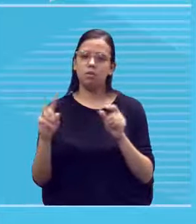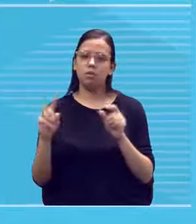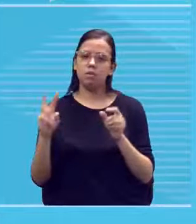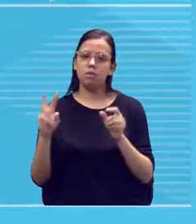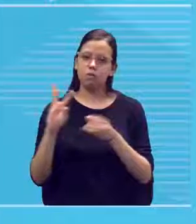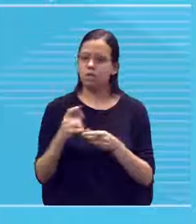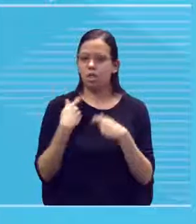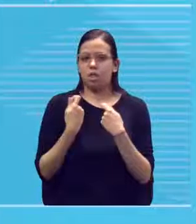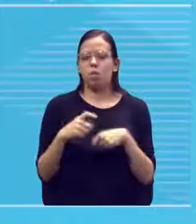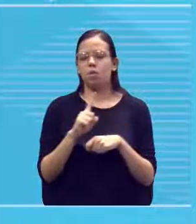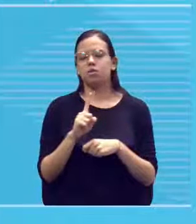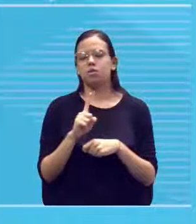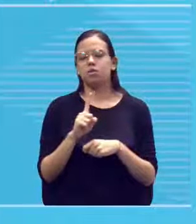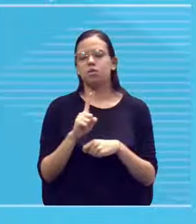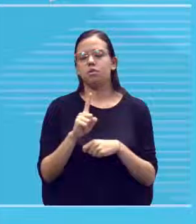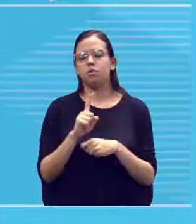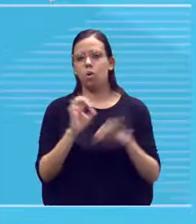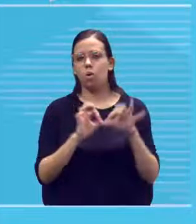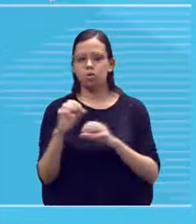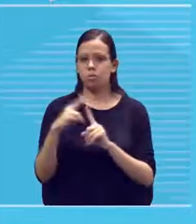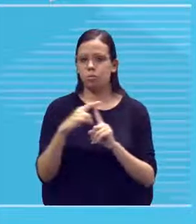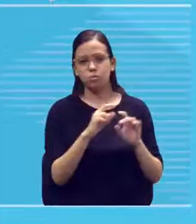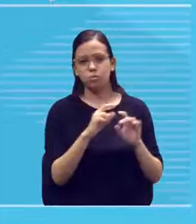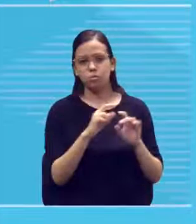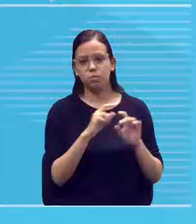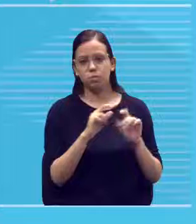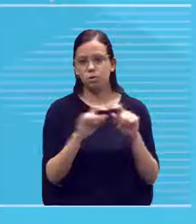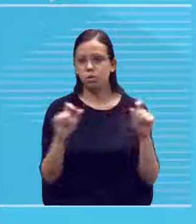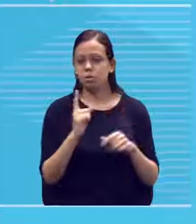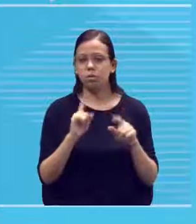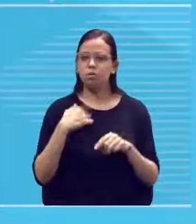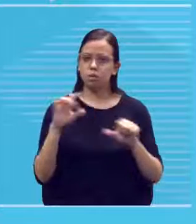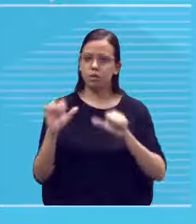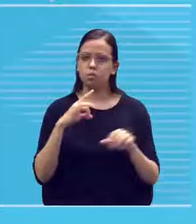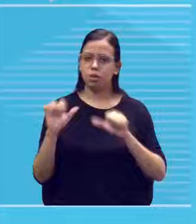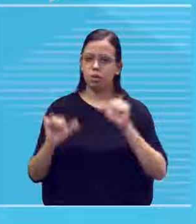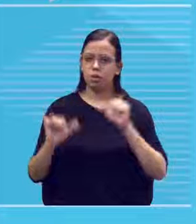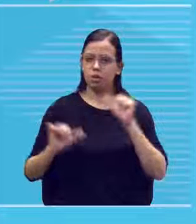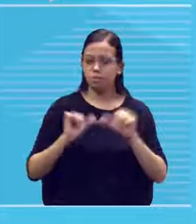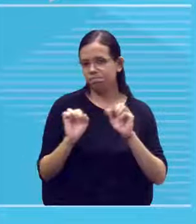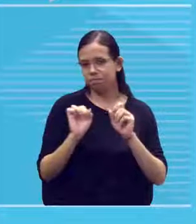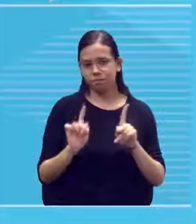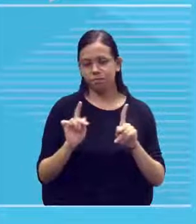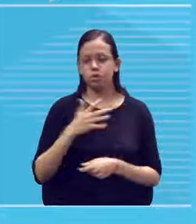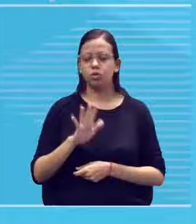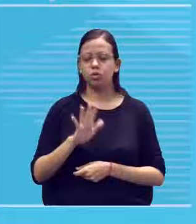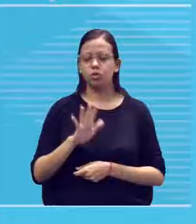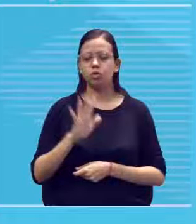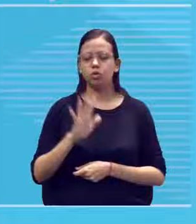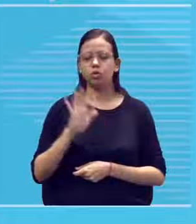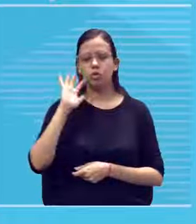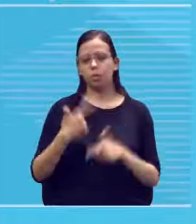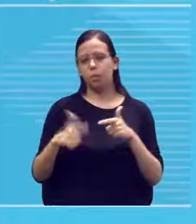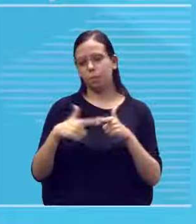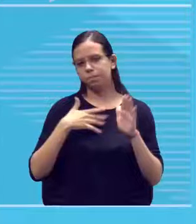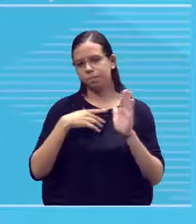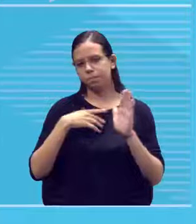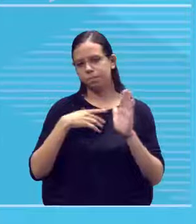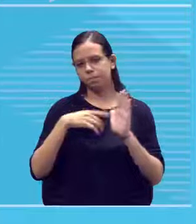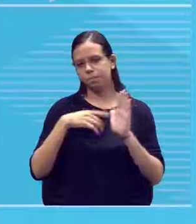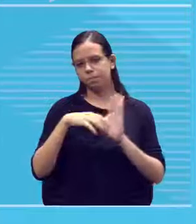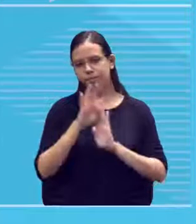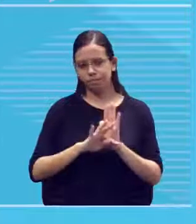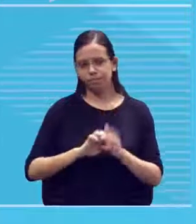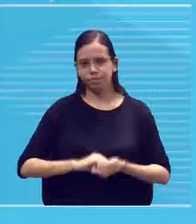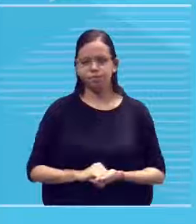eu não precisei classificar a oração mas transformei pronto eu resolvi o problema do meu texto